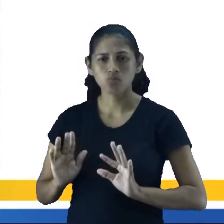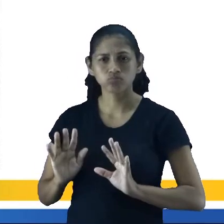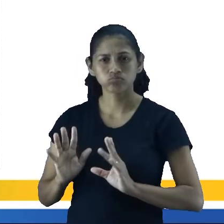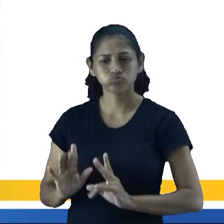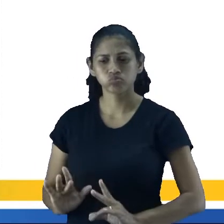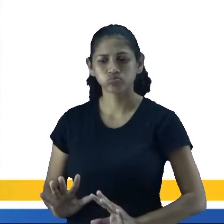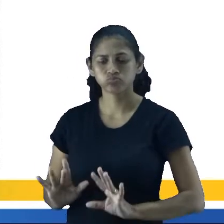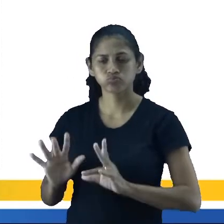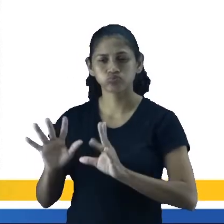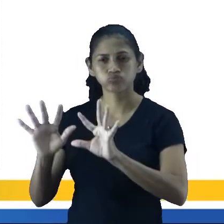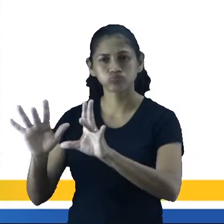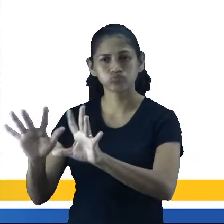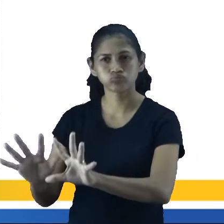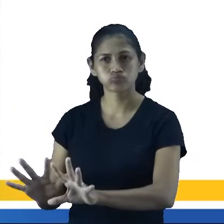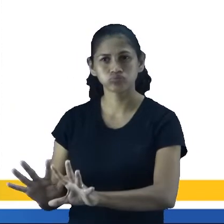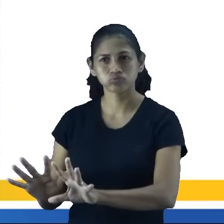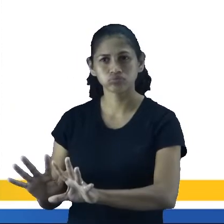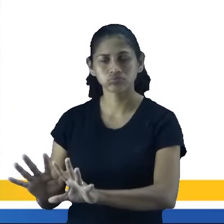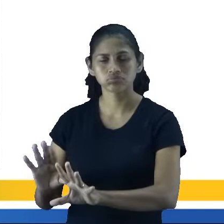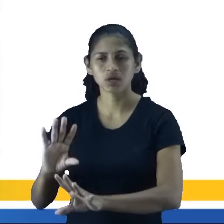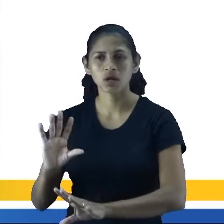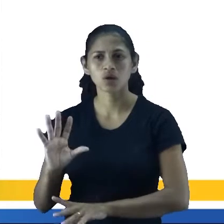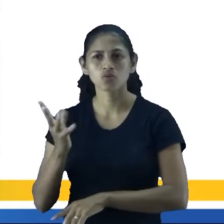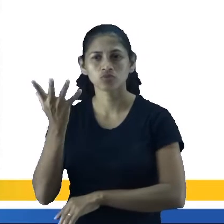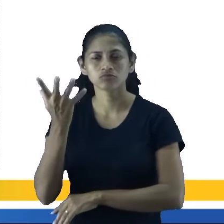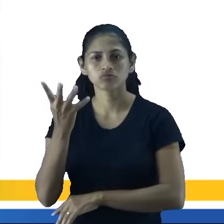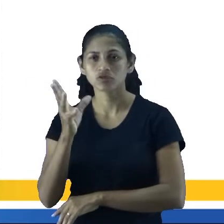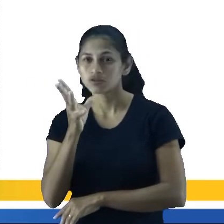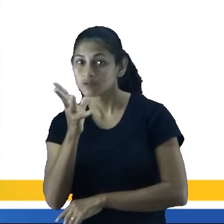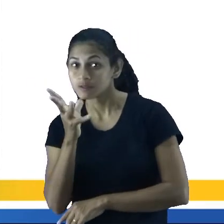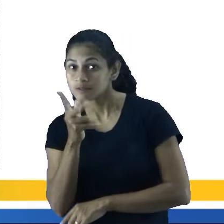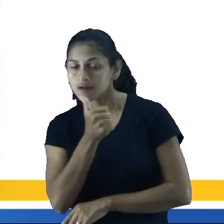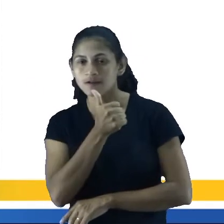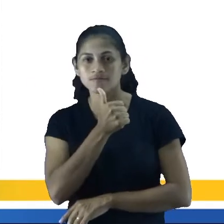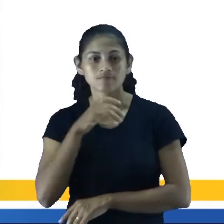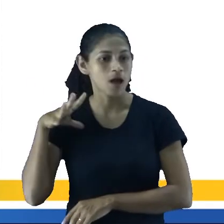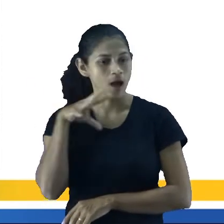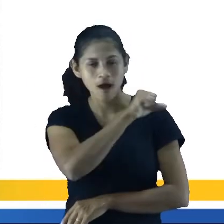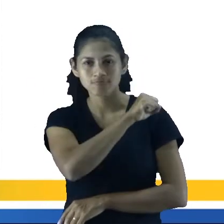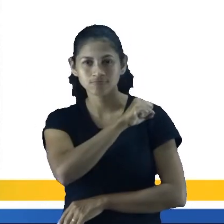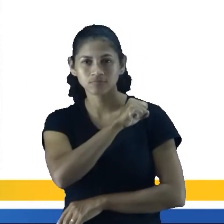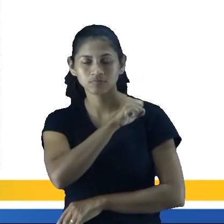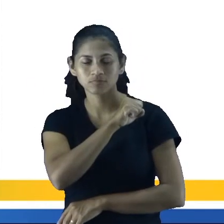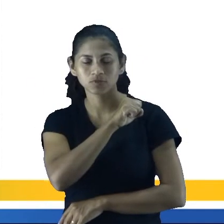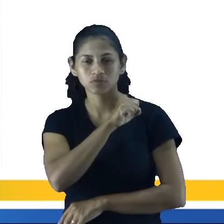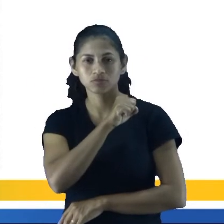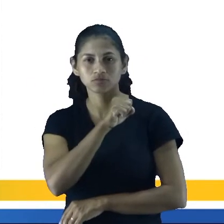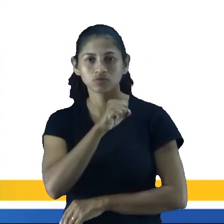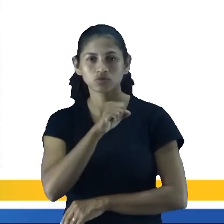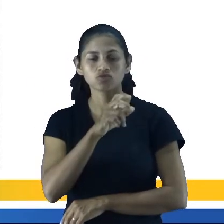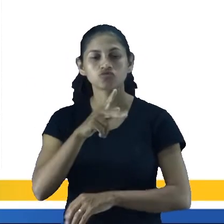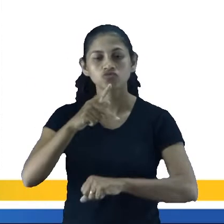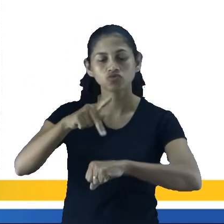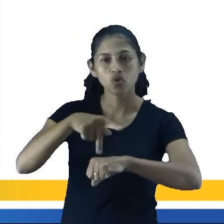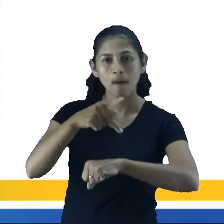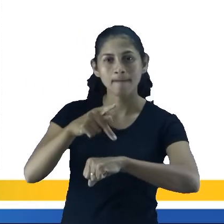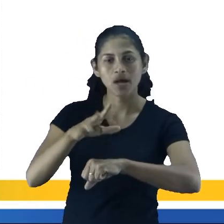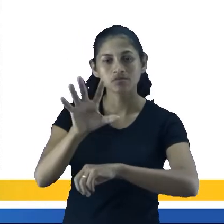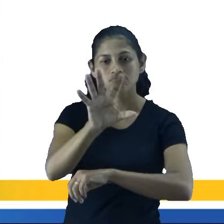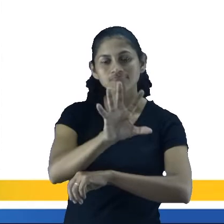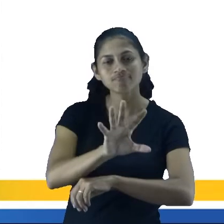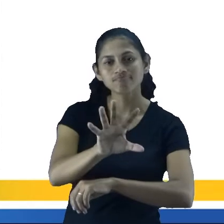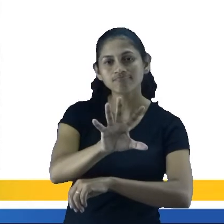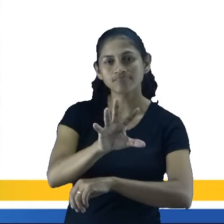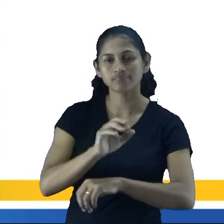periféricos ocorreu de forma muito mais acelerada do que nos países centrais. Então, aqui no Brasil, como em